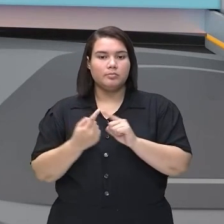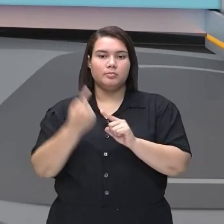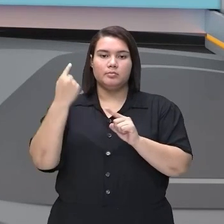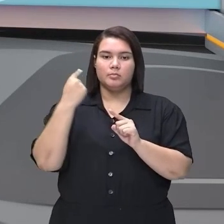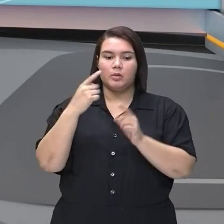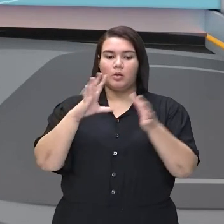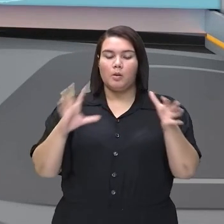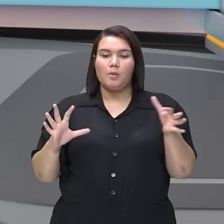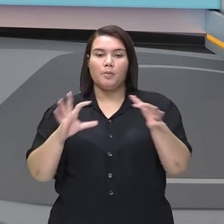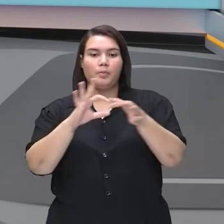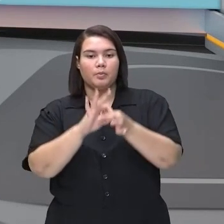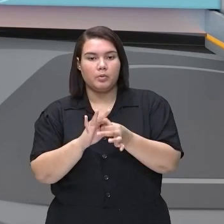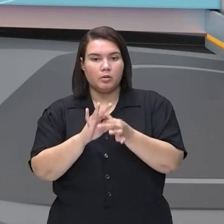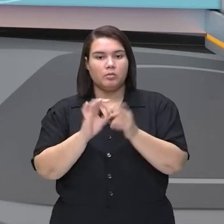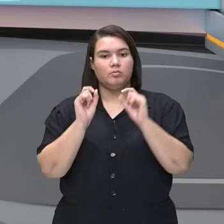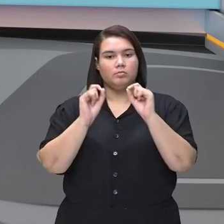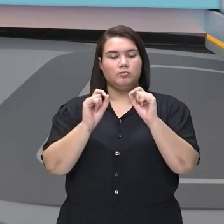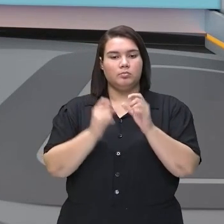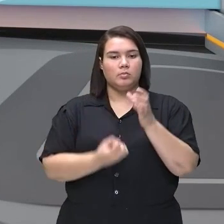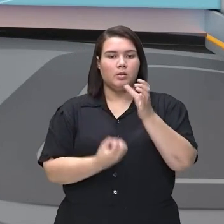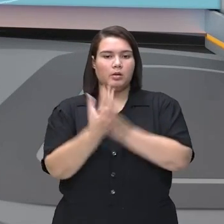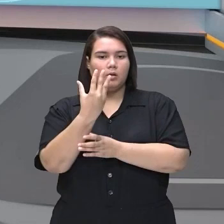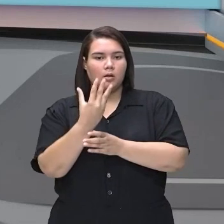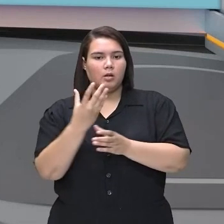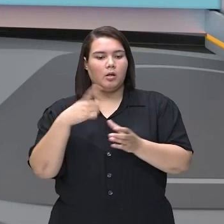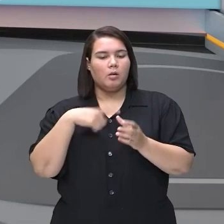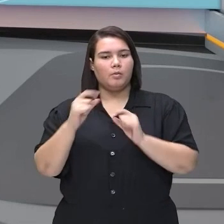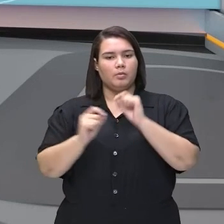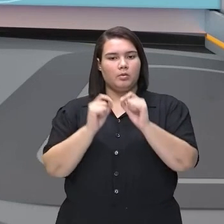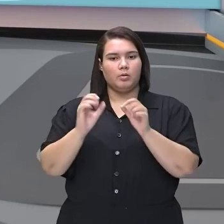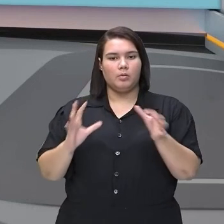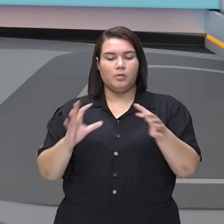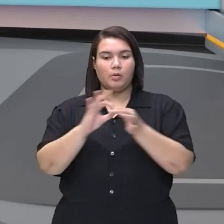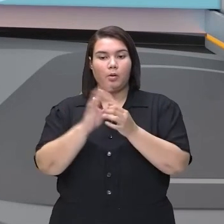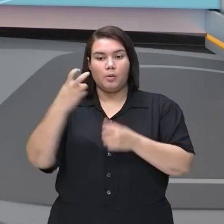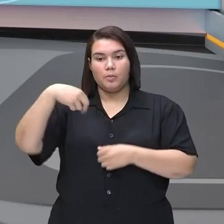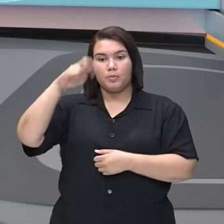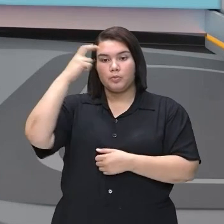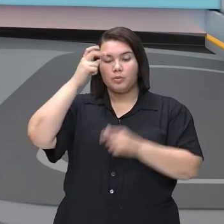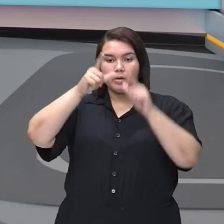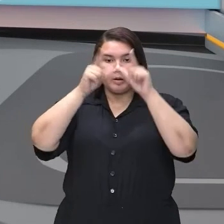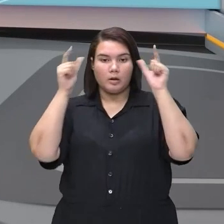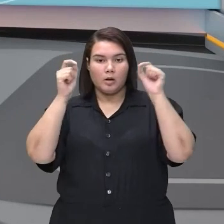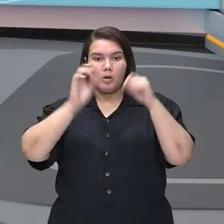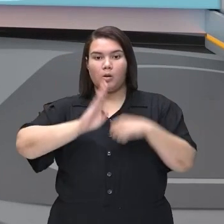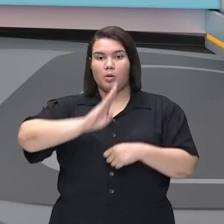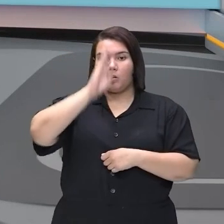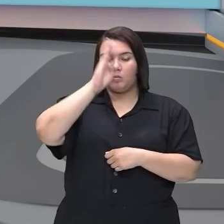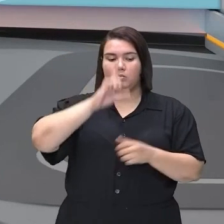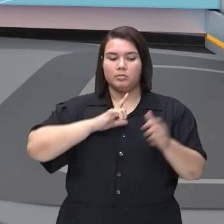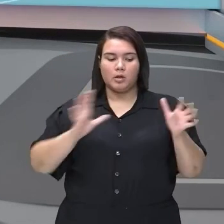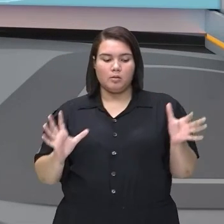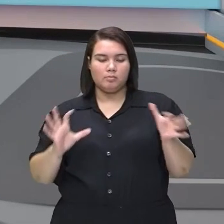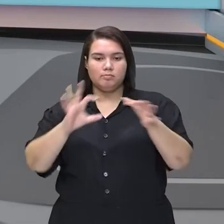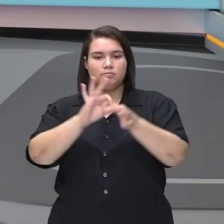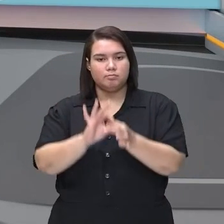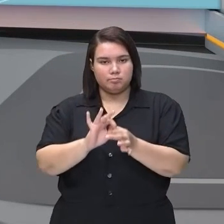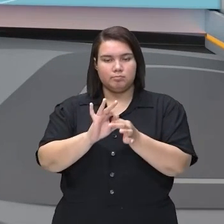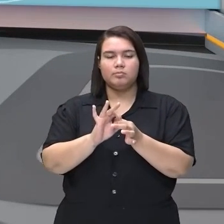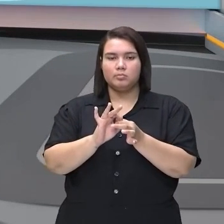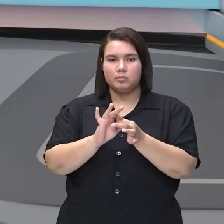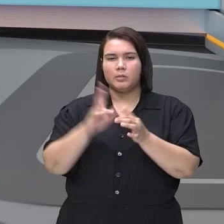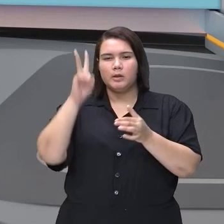da junção. Surge quando? A partir da junção da cultura grego e romana, quando os romanos conquistam os gregos